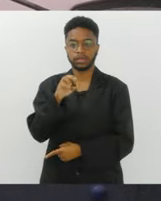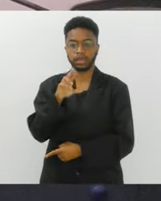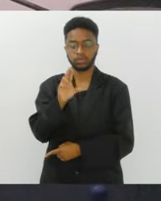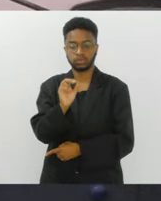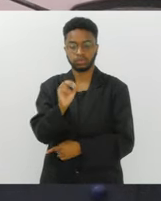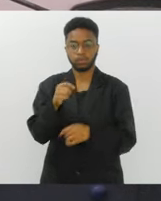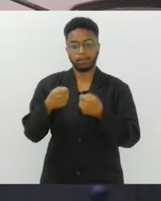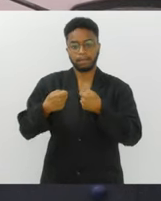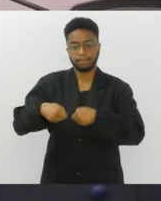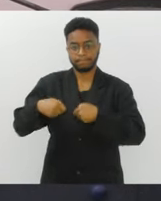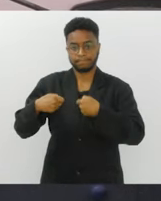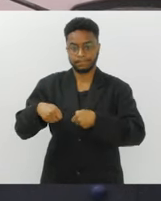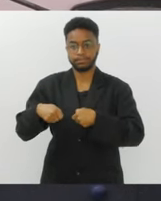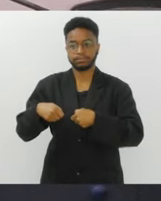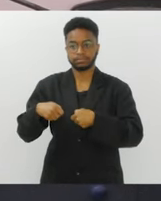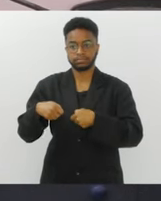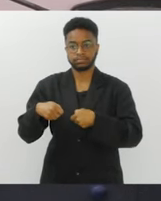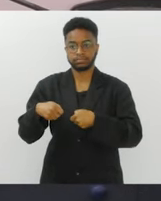precisava